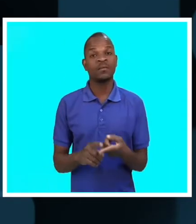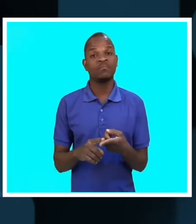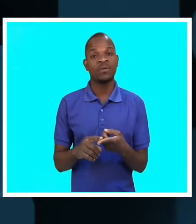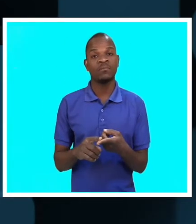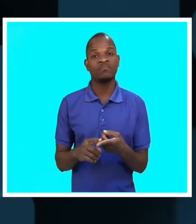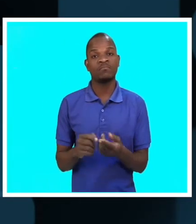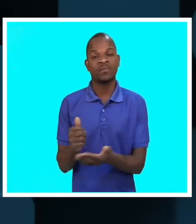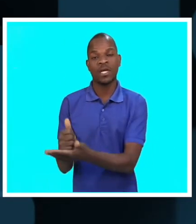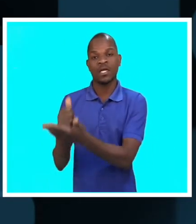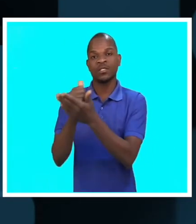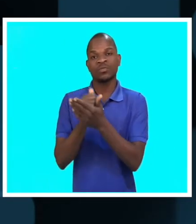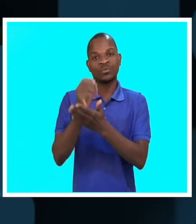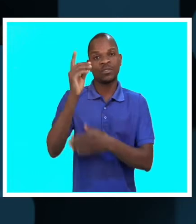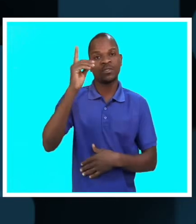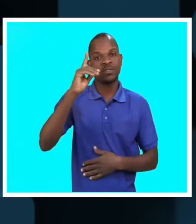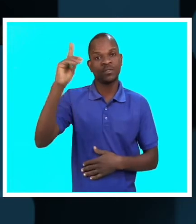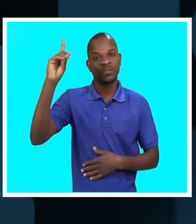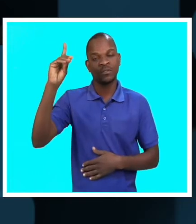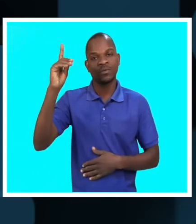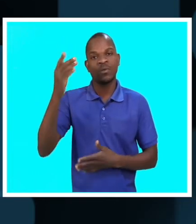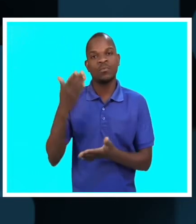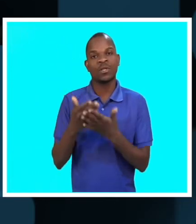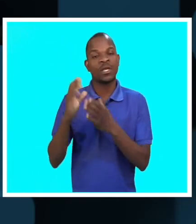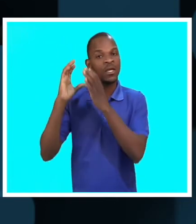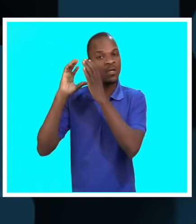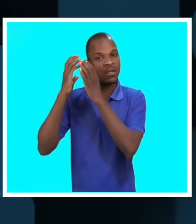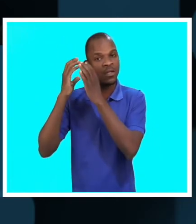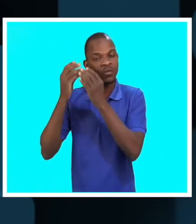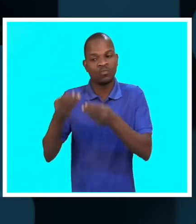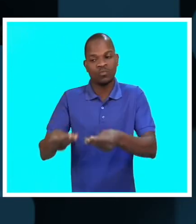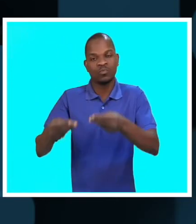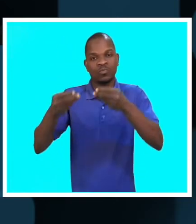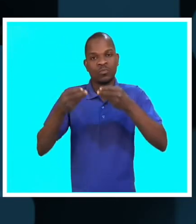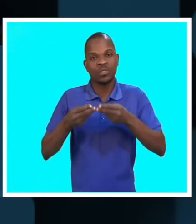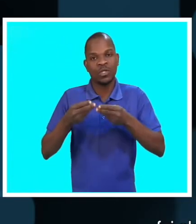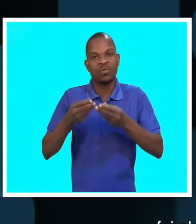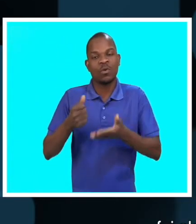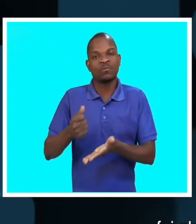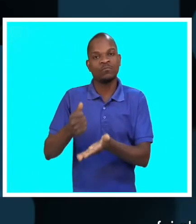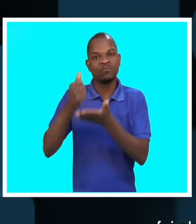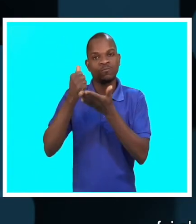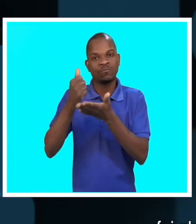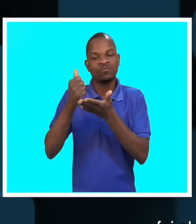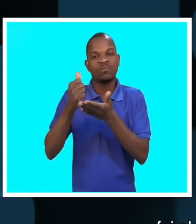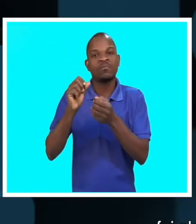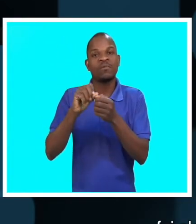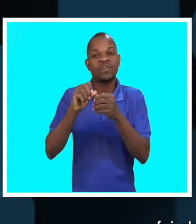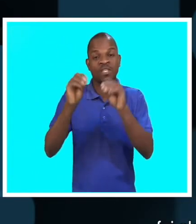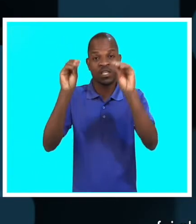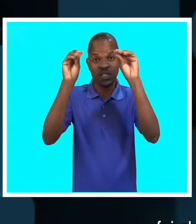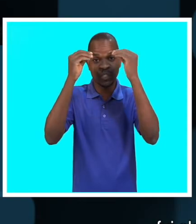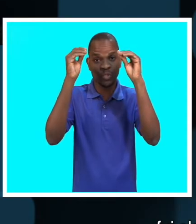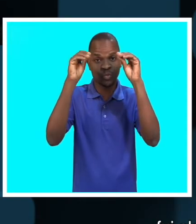Graças a Deus, a rádio fez questão de um bolso. Depois,